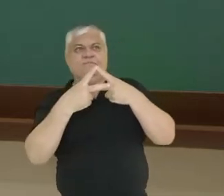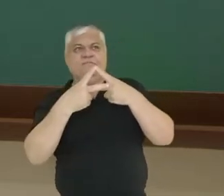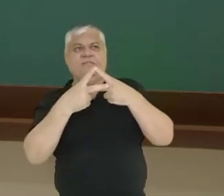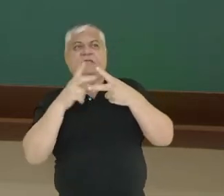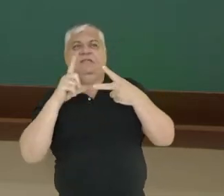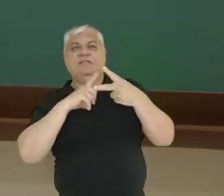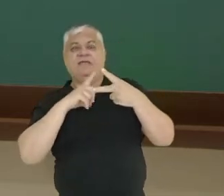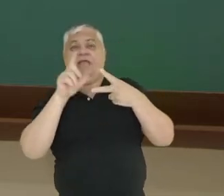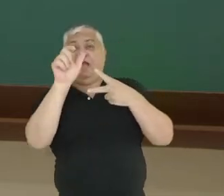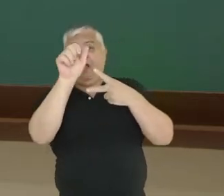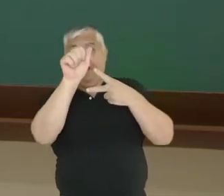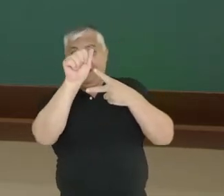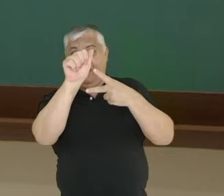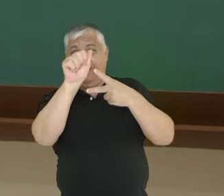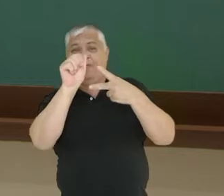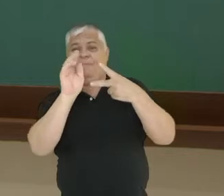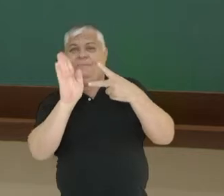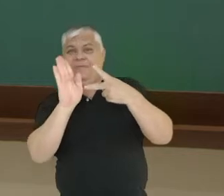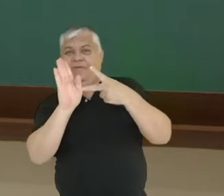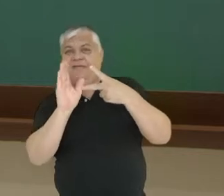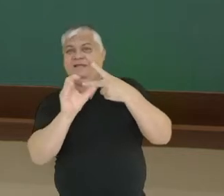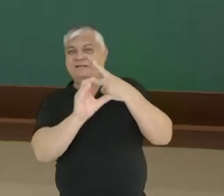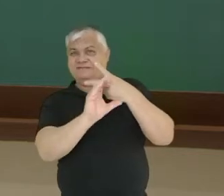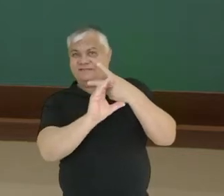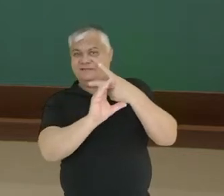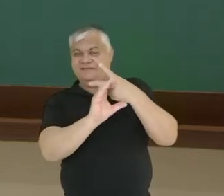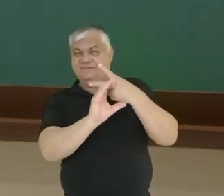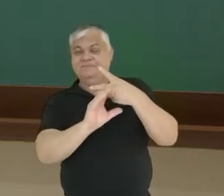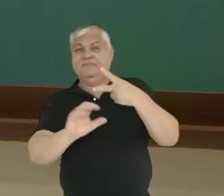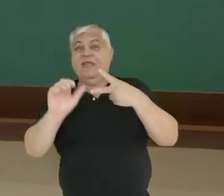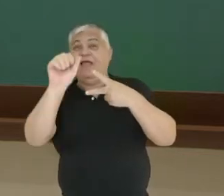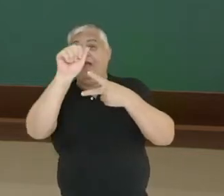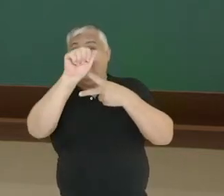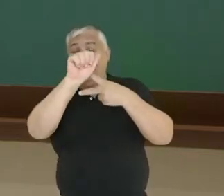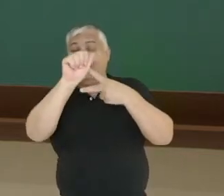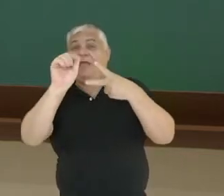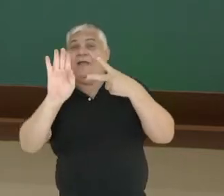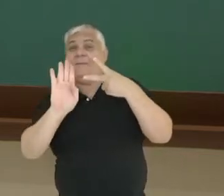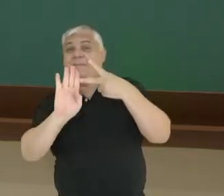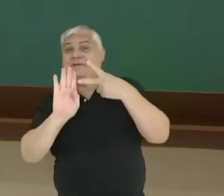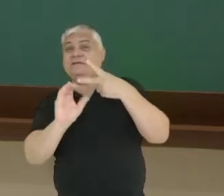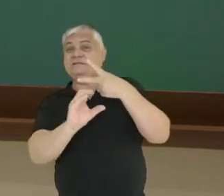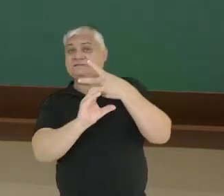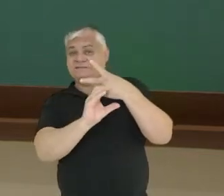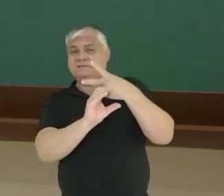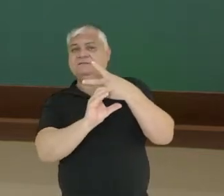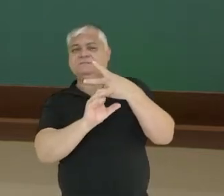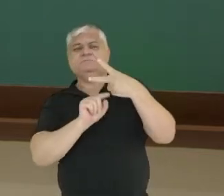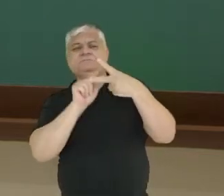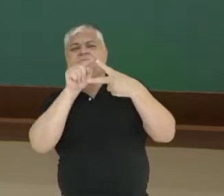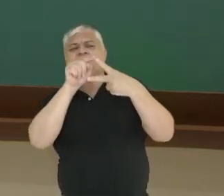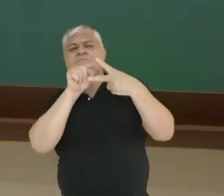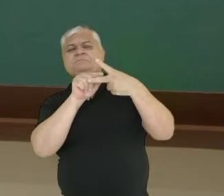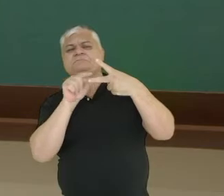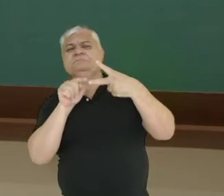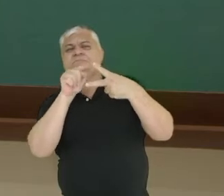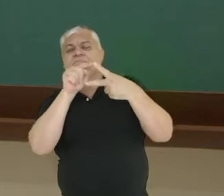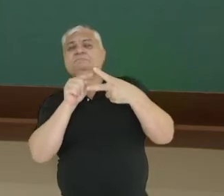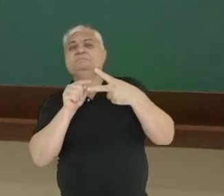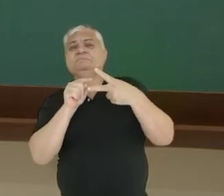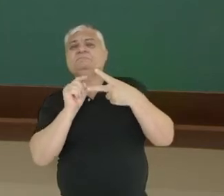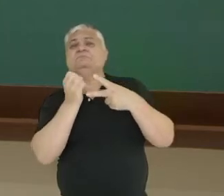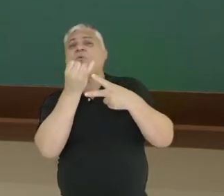que A, B e C são as medidas, representam as medidas dos ângulos